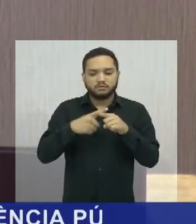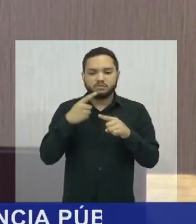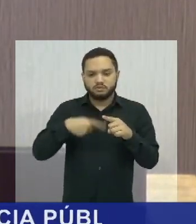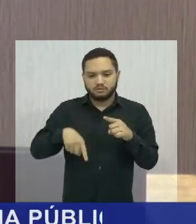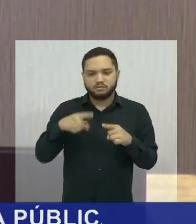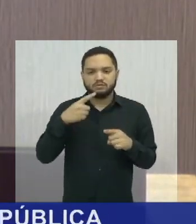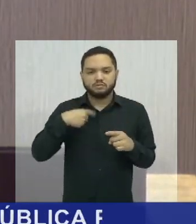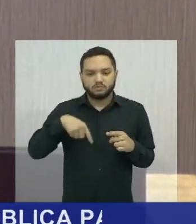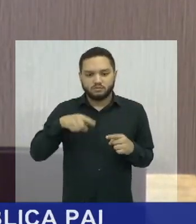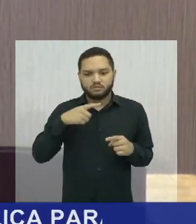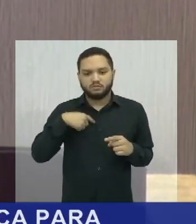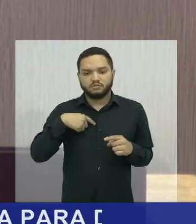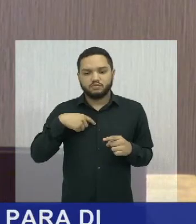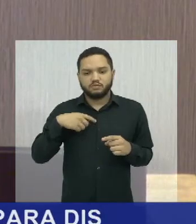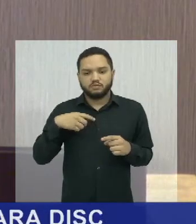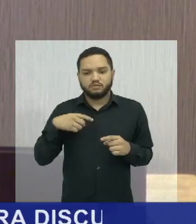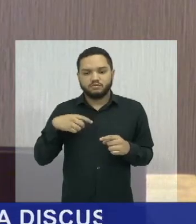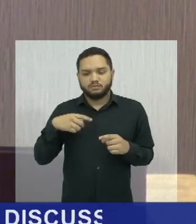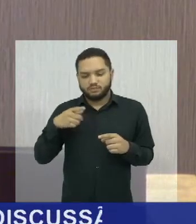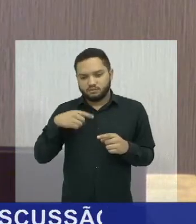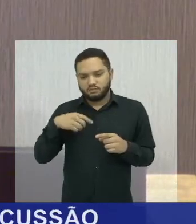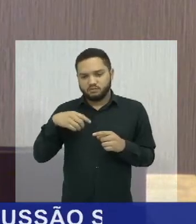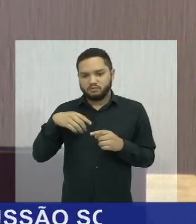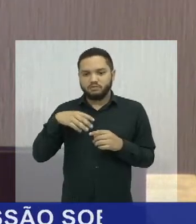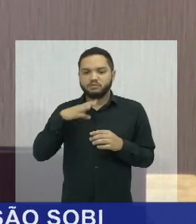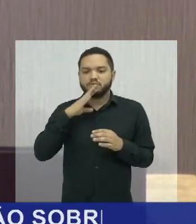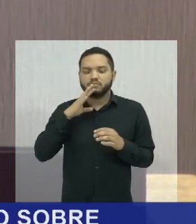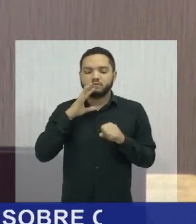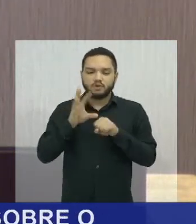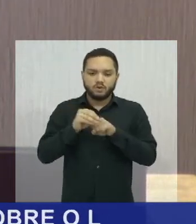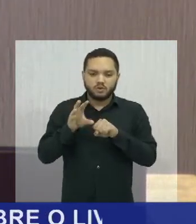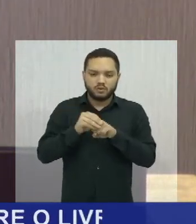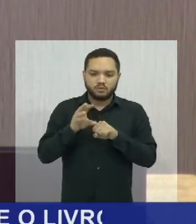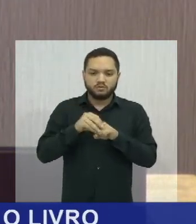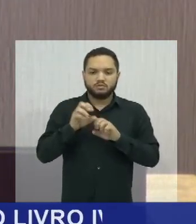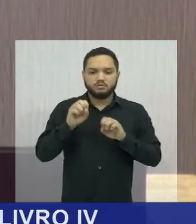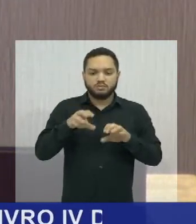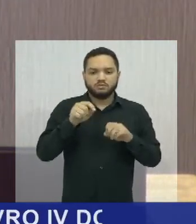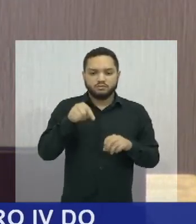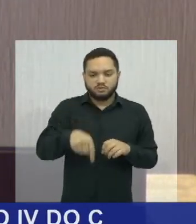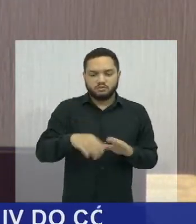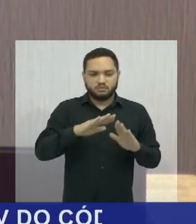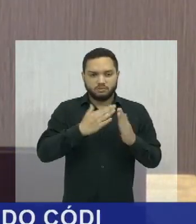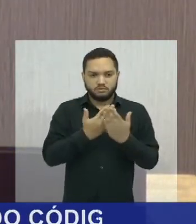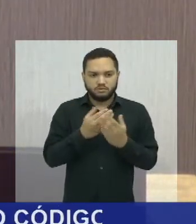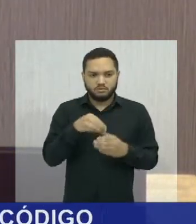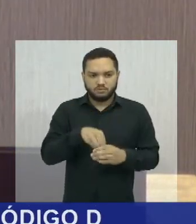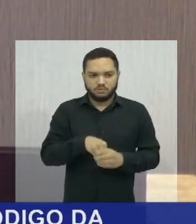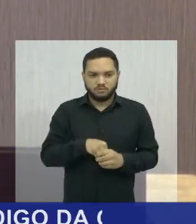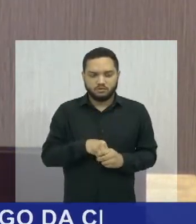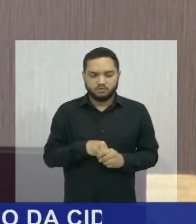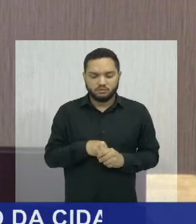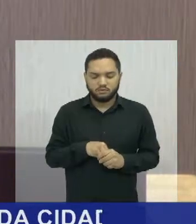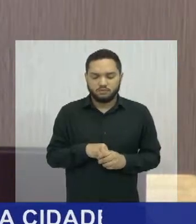somos sinais e guardiões das verdades que nós ensinamos na escola.